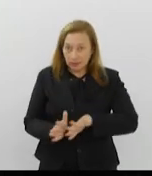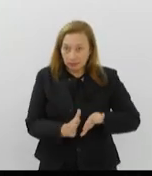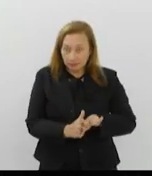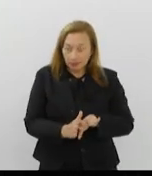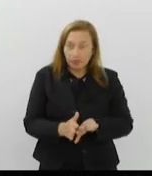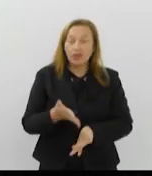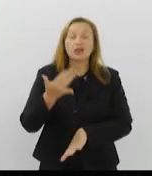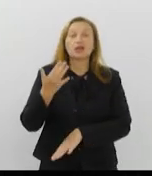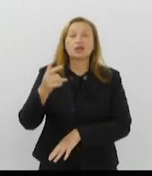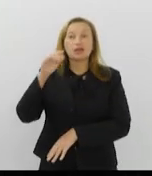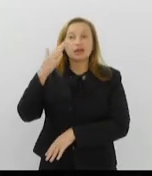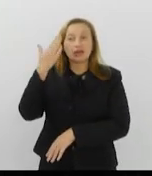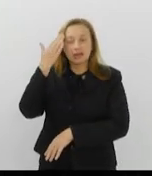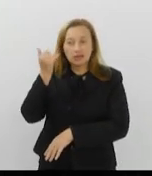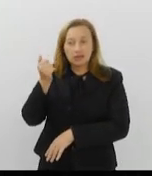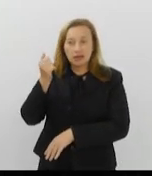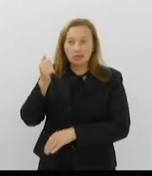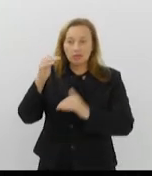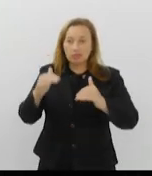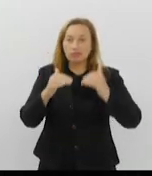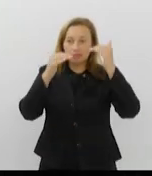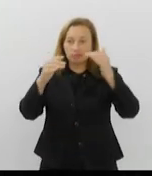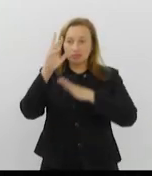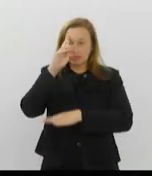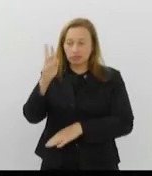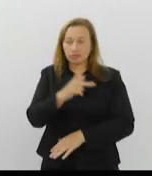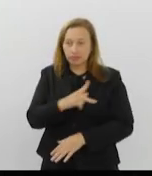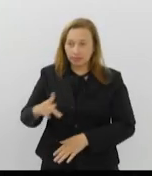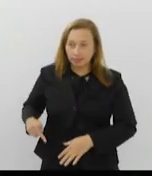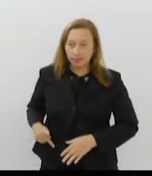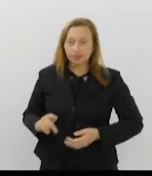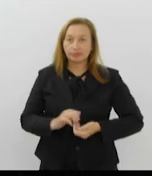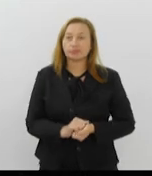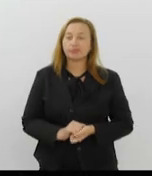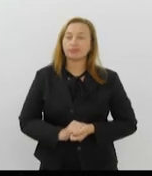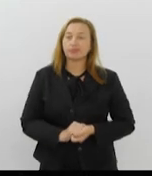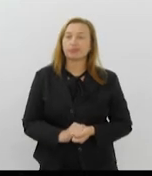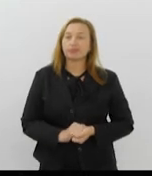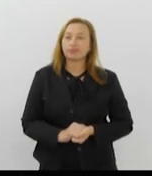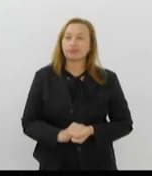bem vossa excelência que uma Fontes